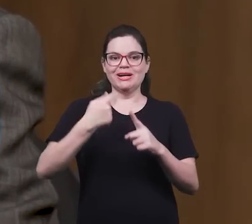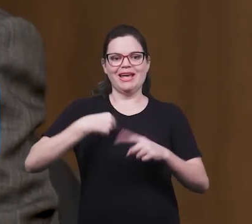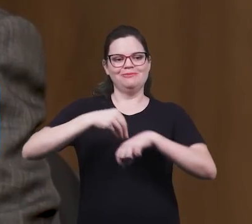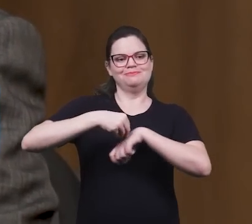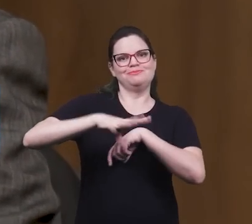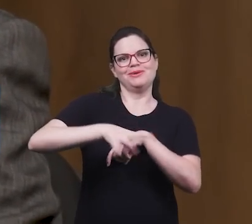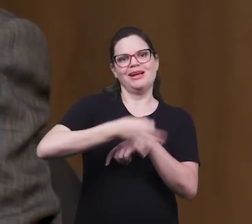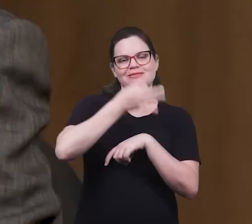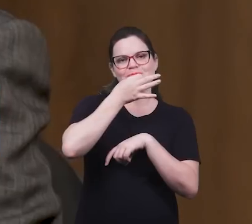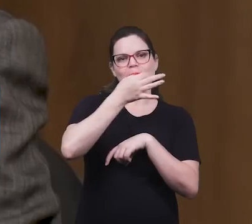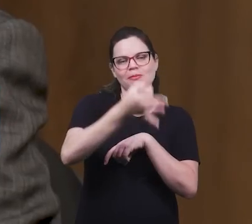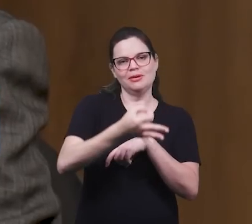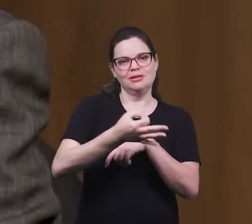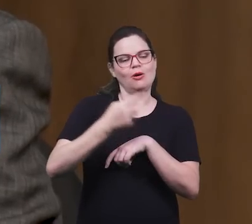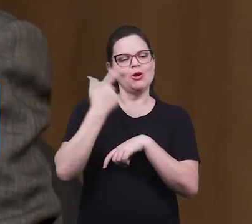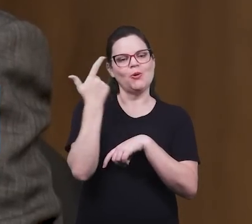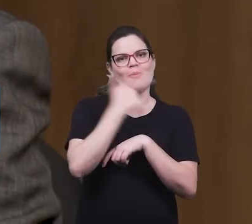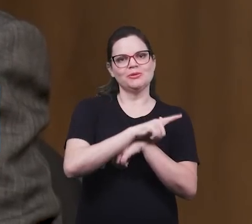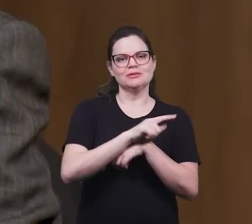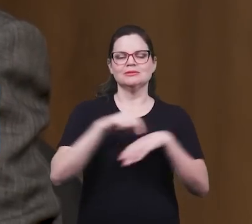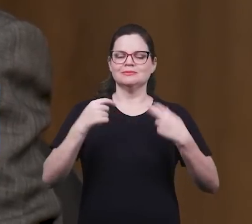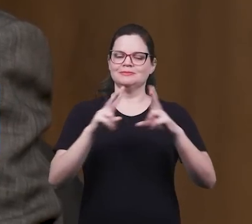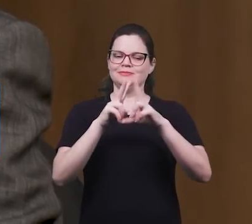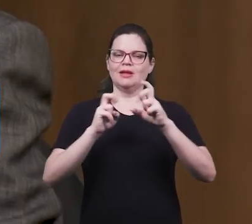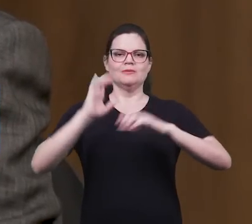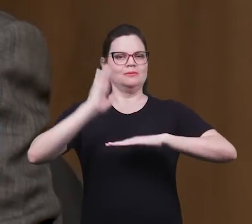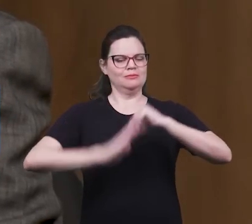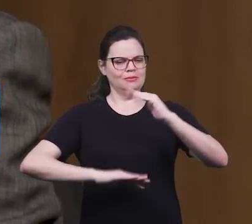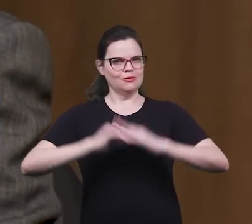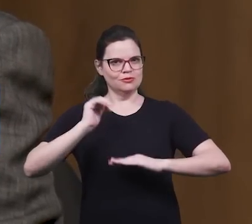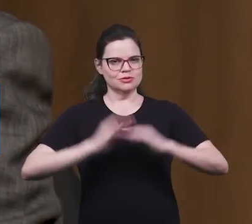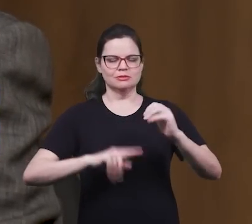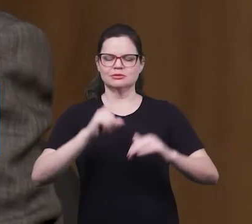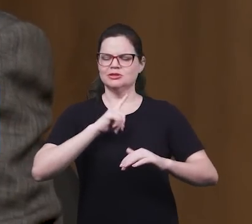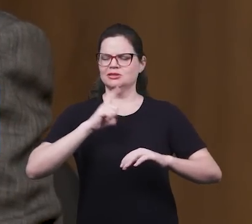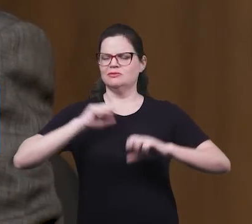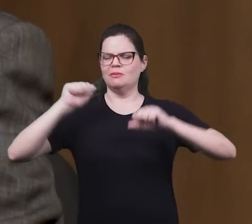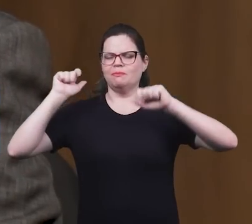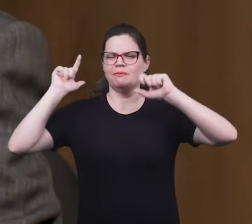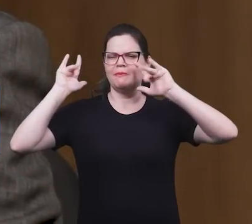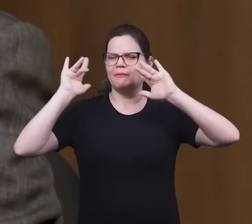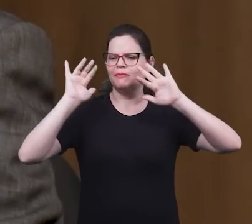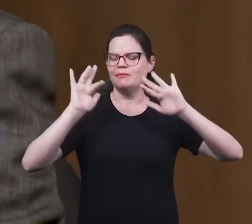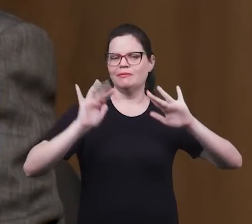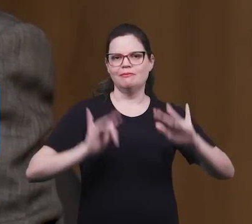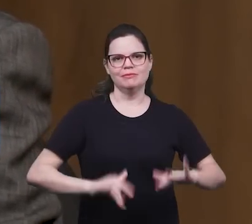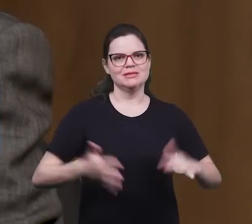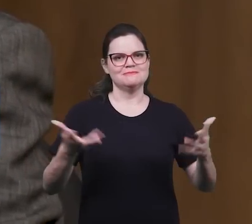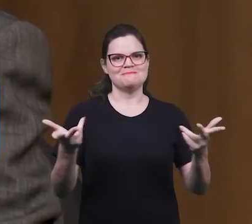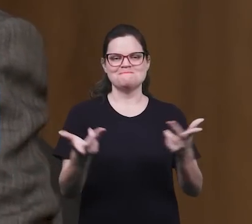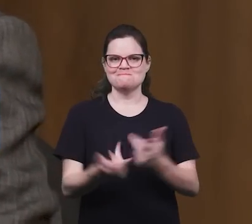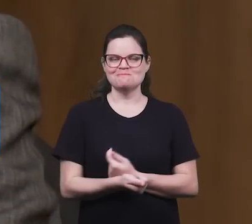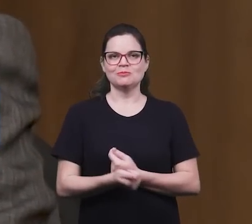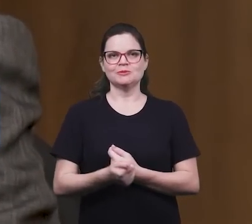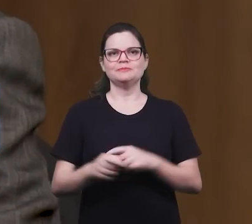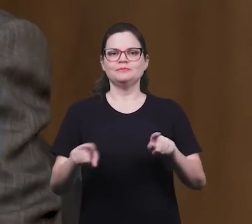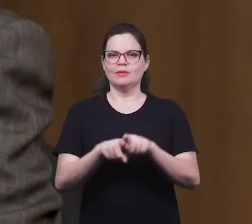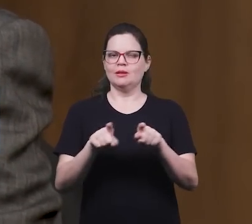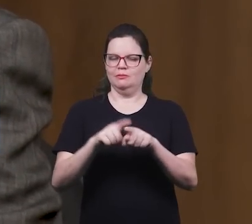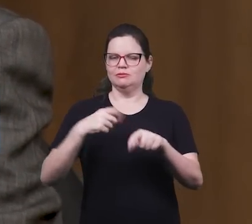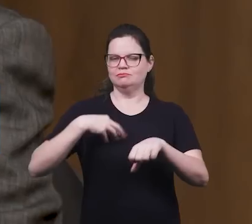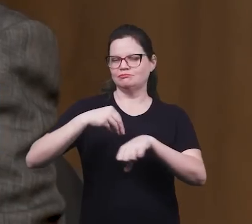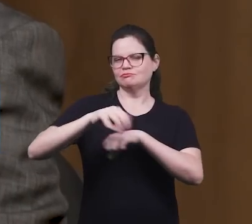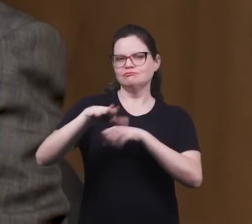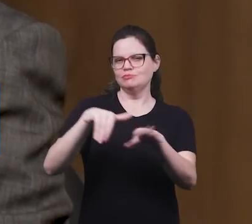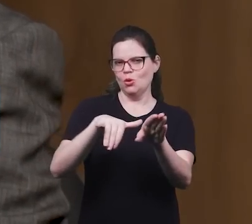vida profissional, eu tive realmente algumas projeções que valeu a pena, e eu diria até, aí eu deixaria aqui um